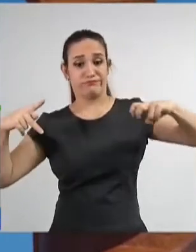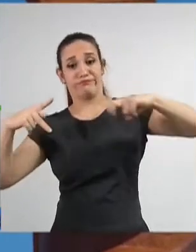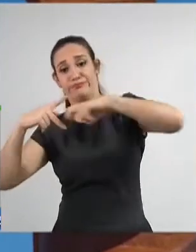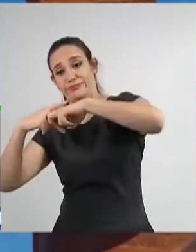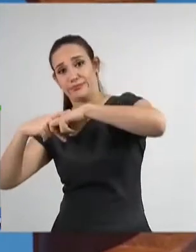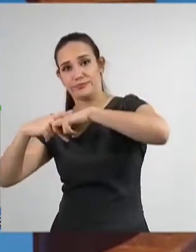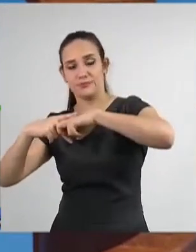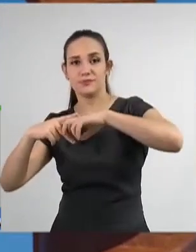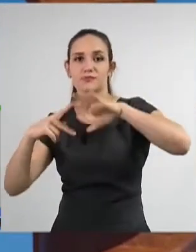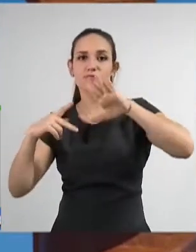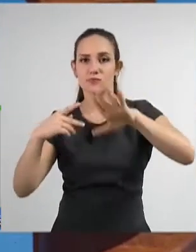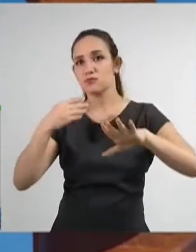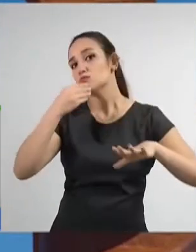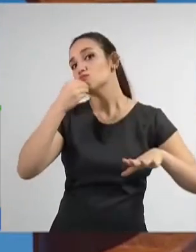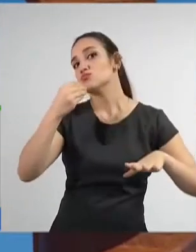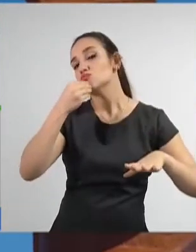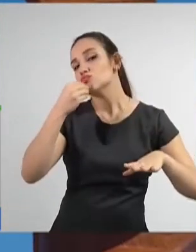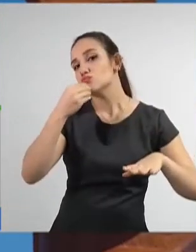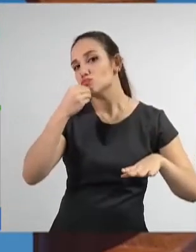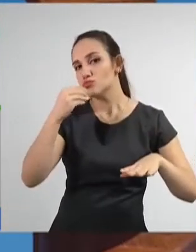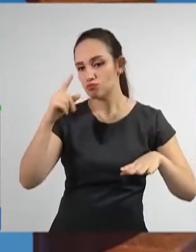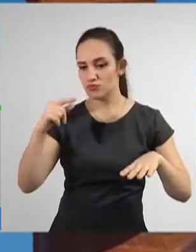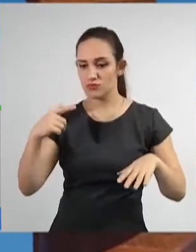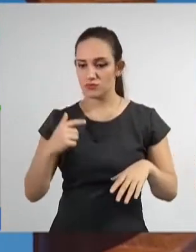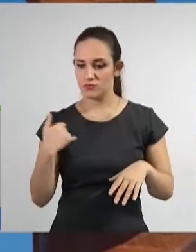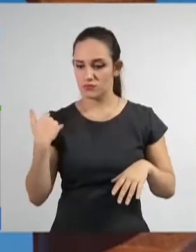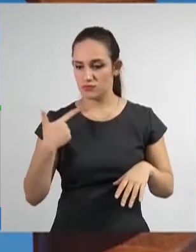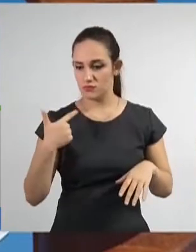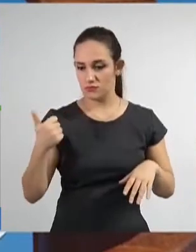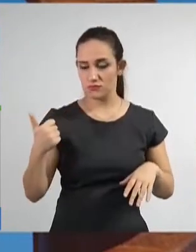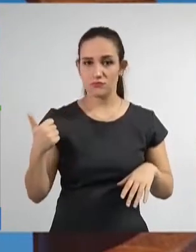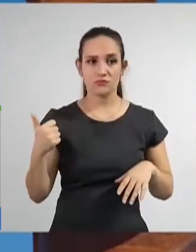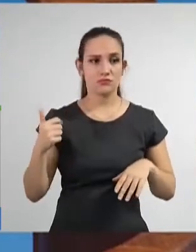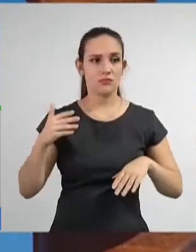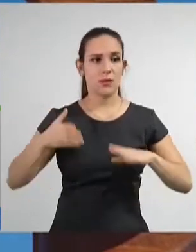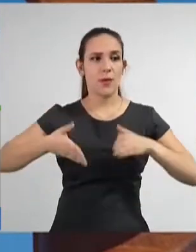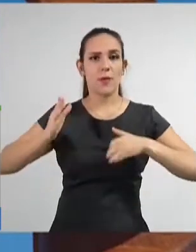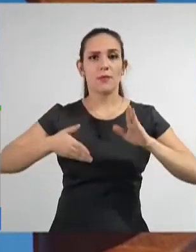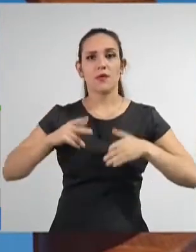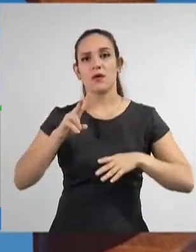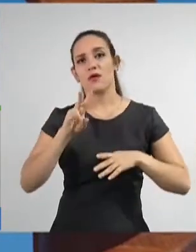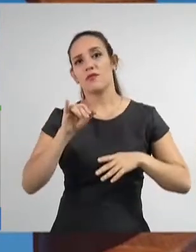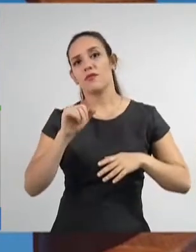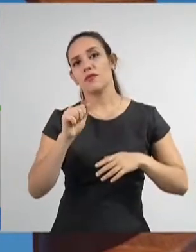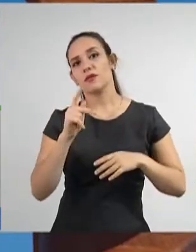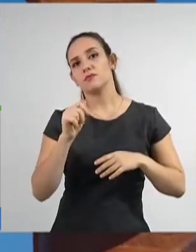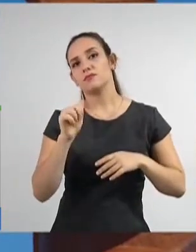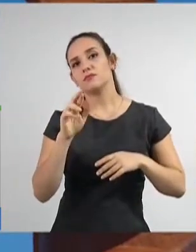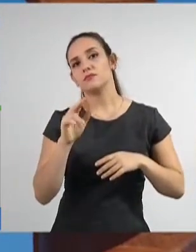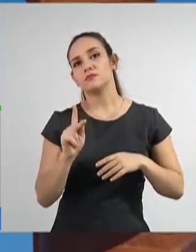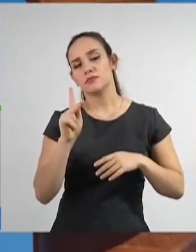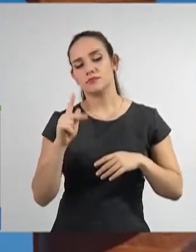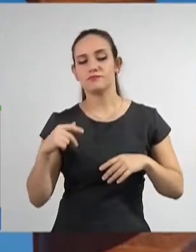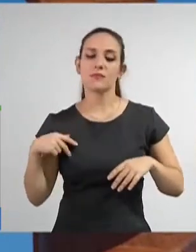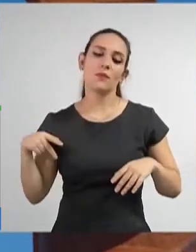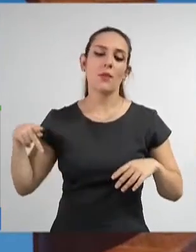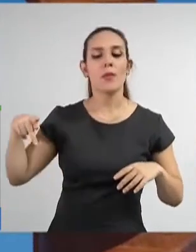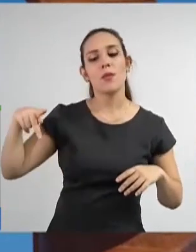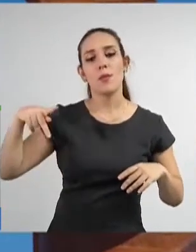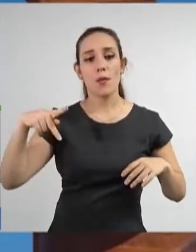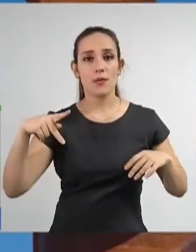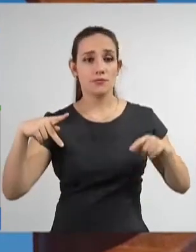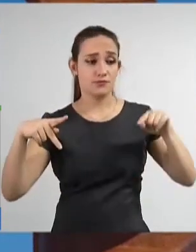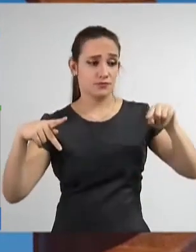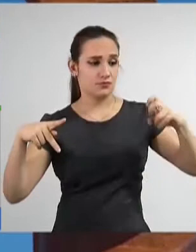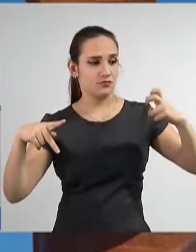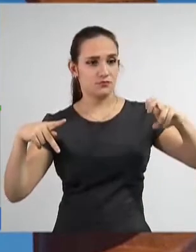guarda municipal há 21 anos, seguia pela Via Parque, que é uma via de bastante fluxo em Dourados, quando o motorista Cláudio Garcia Lopes, que